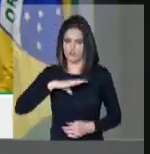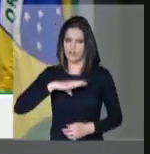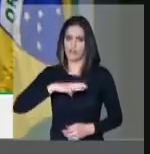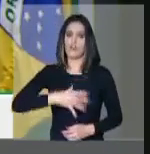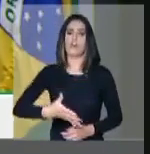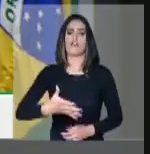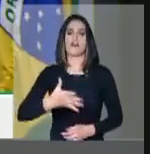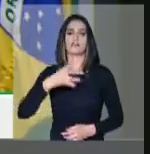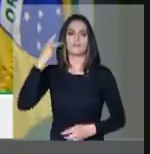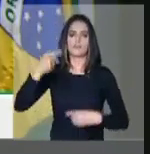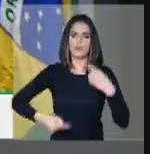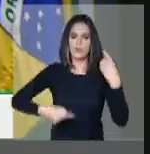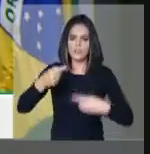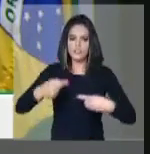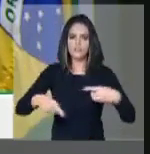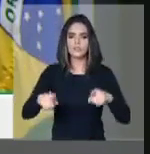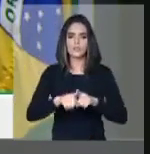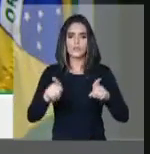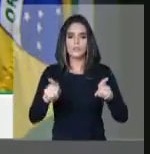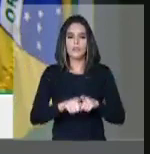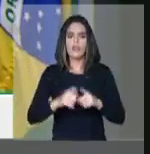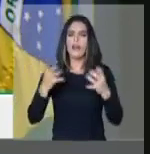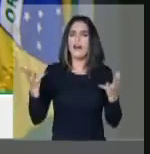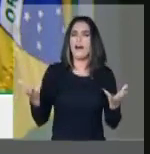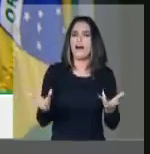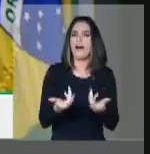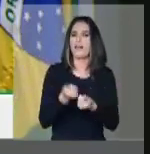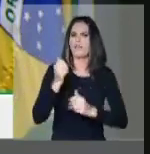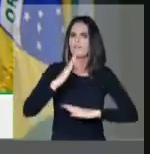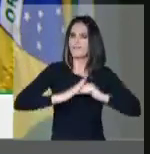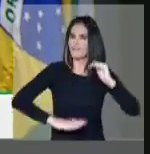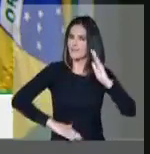coragem política e, sobretudo, pela sua habilidade